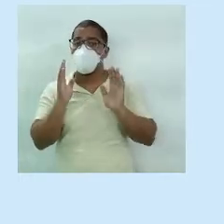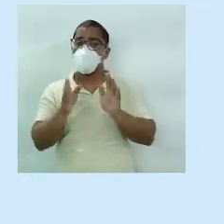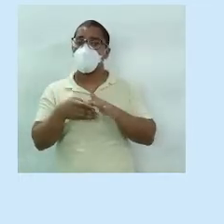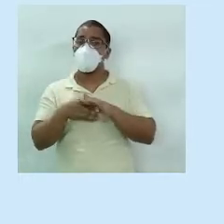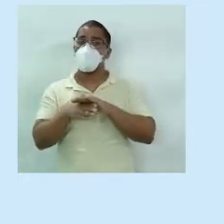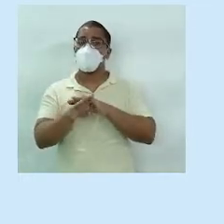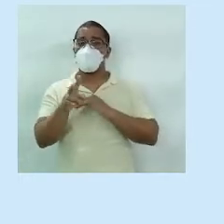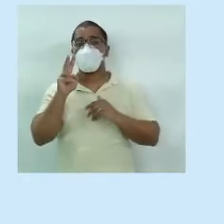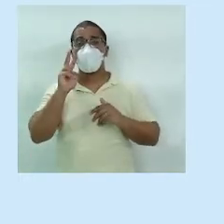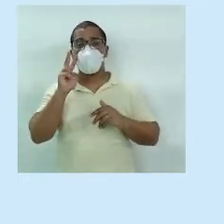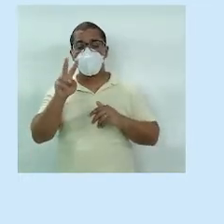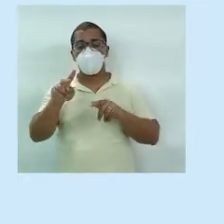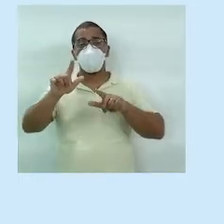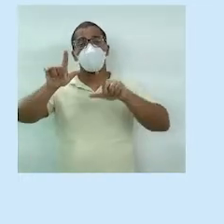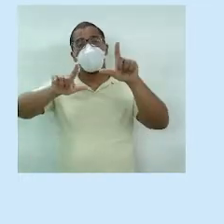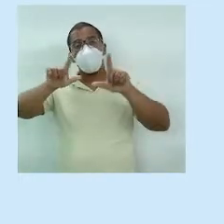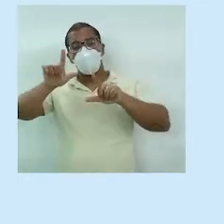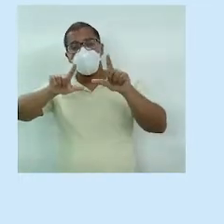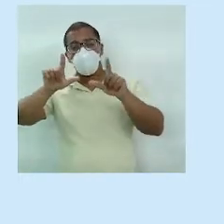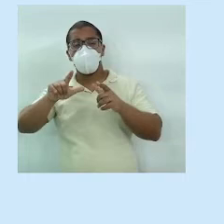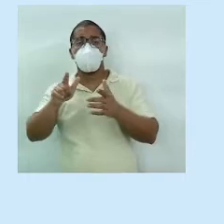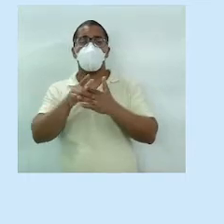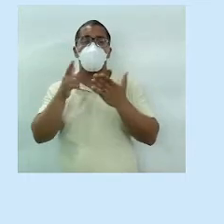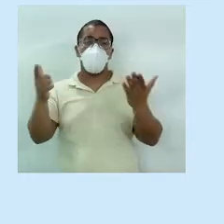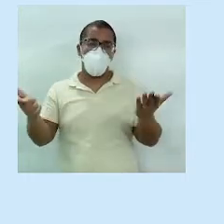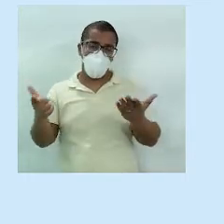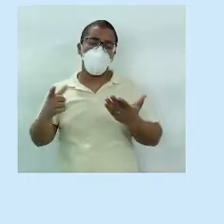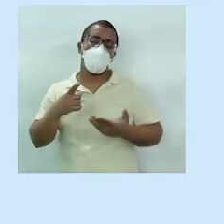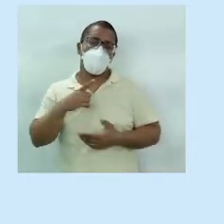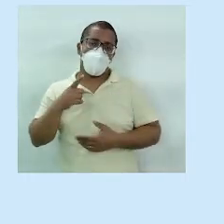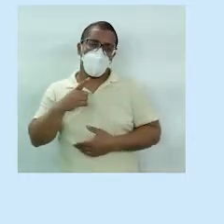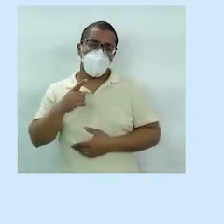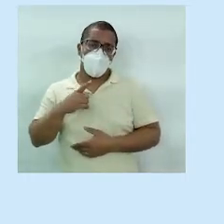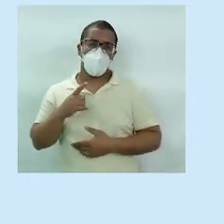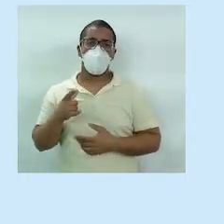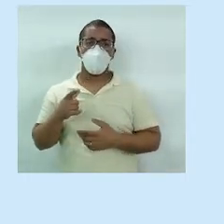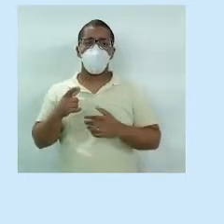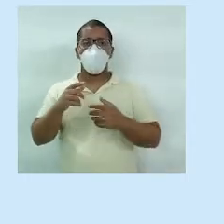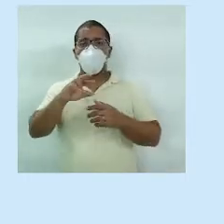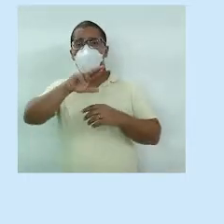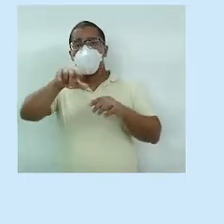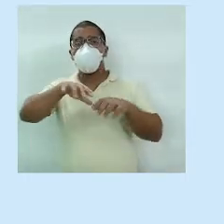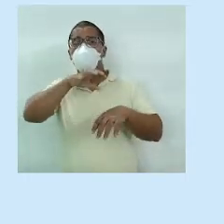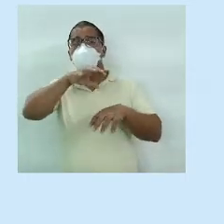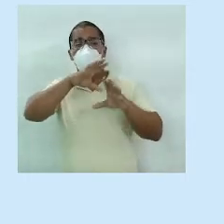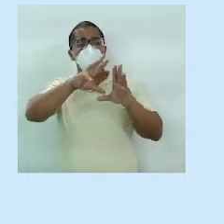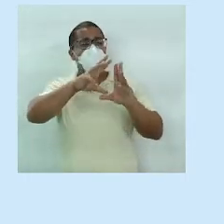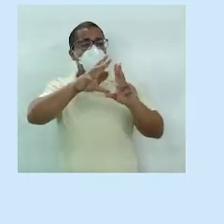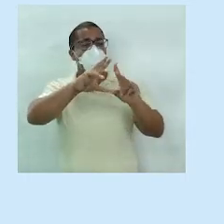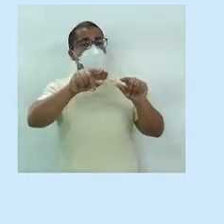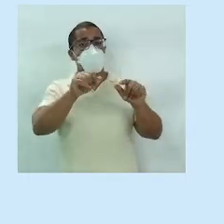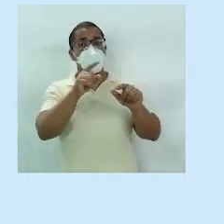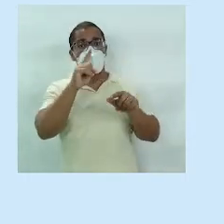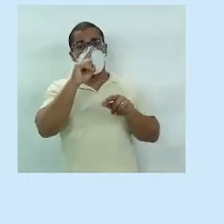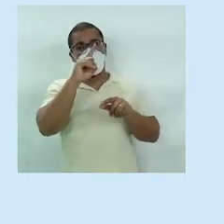acostumados a ver nos jornais, né, na própria TV, de falar de animais em extinção,